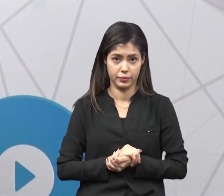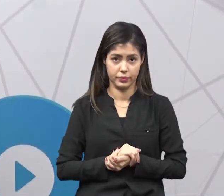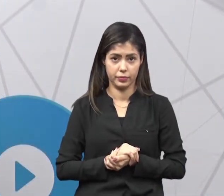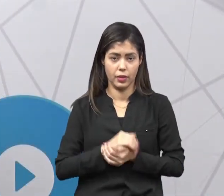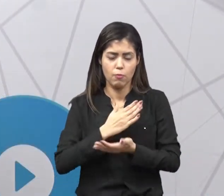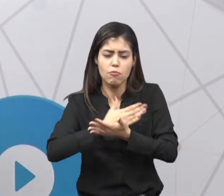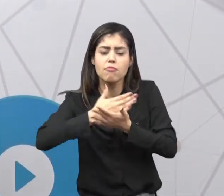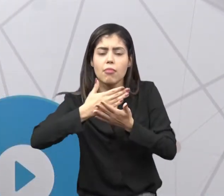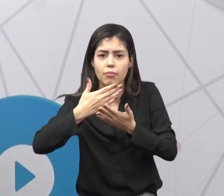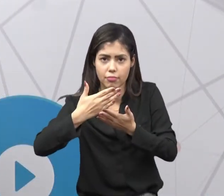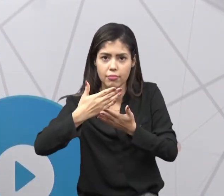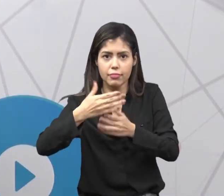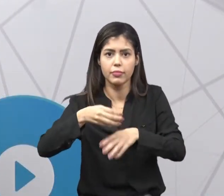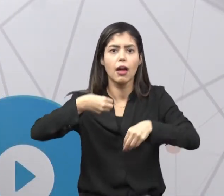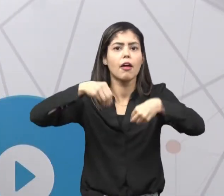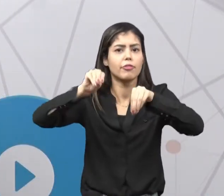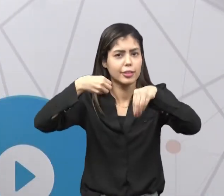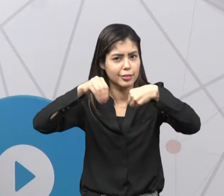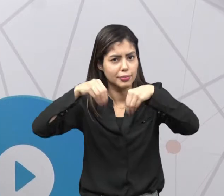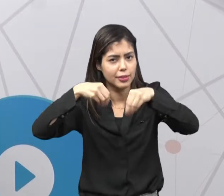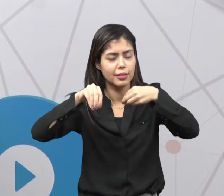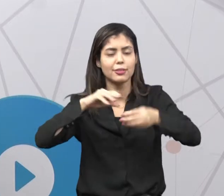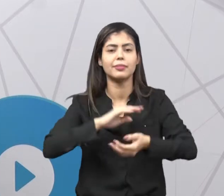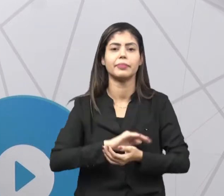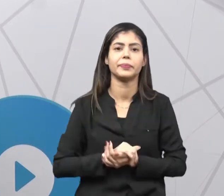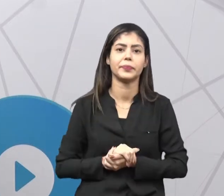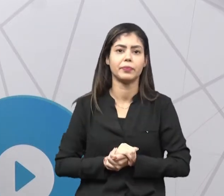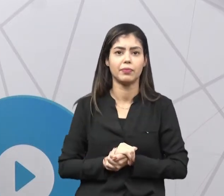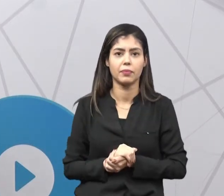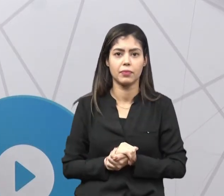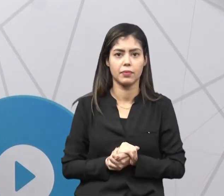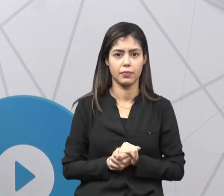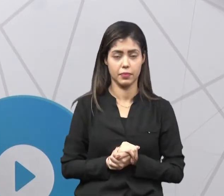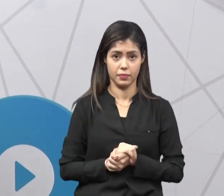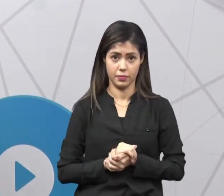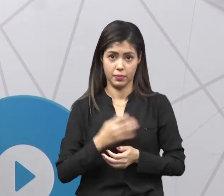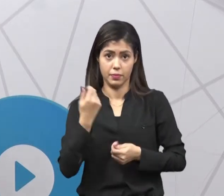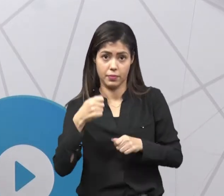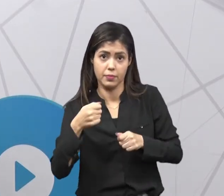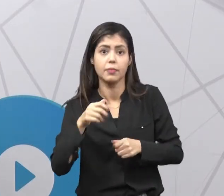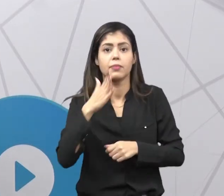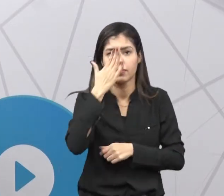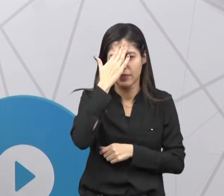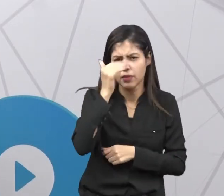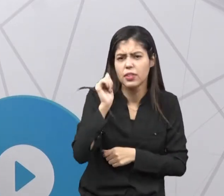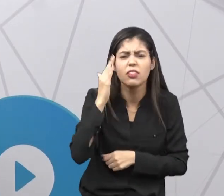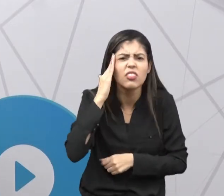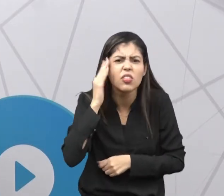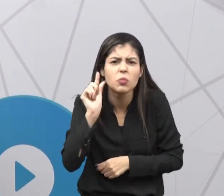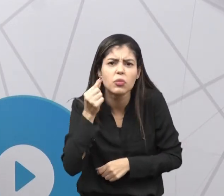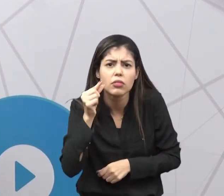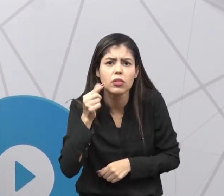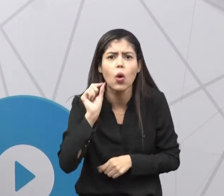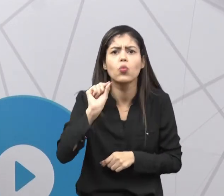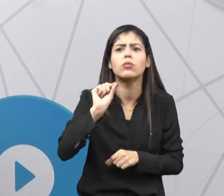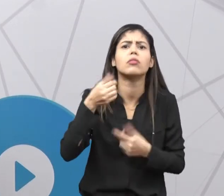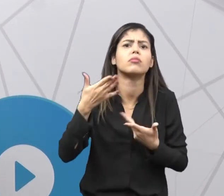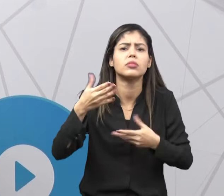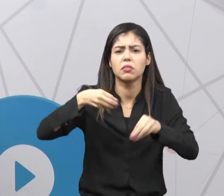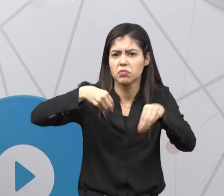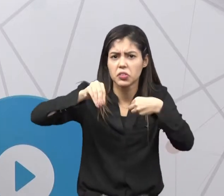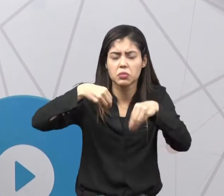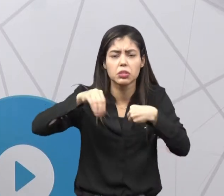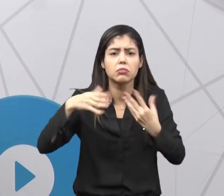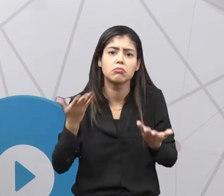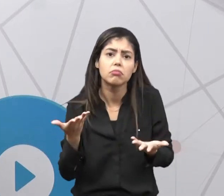Nós vamos começar pela flexibilidade. E aí nós precisamos entender um pouquinho o que é essa